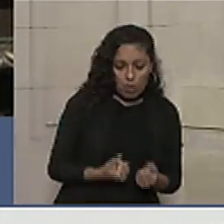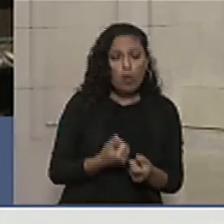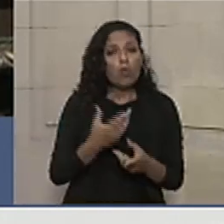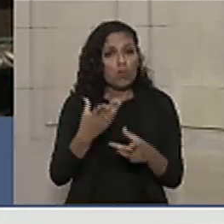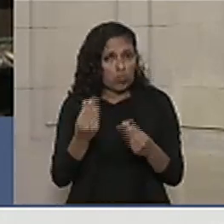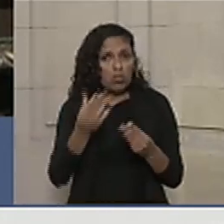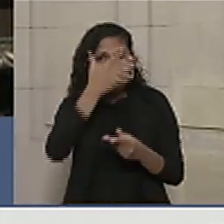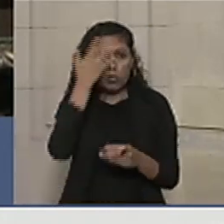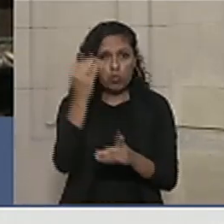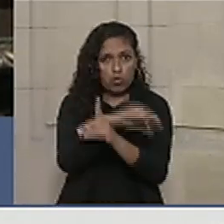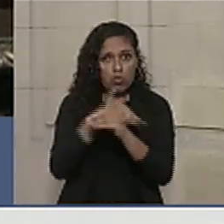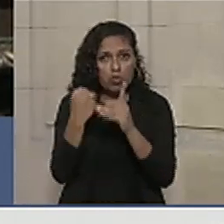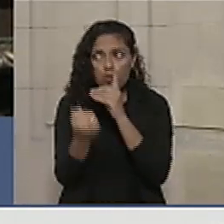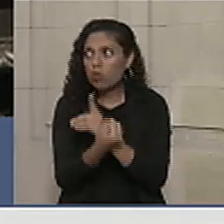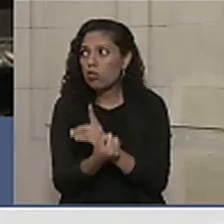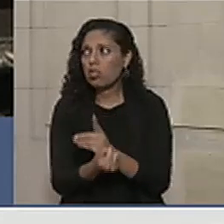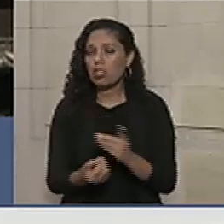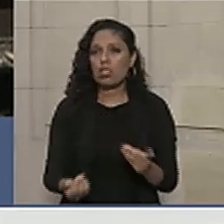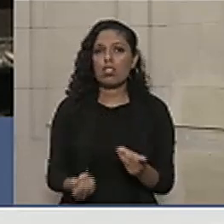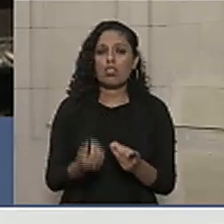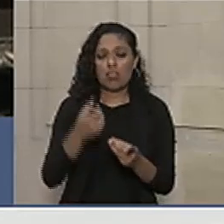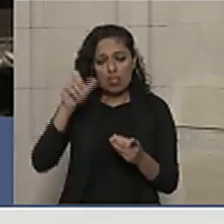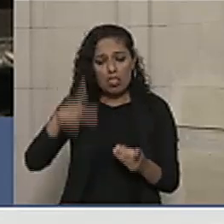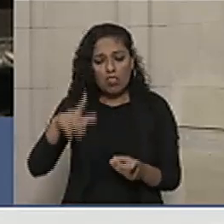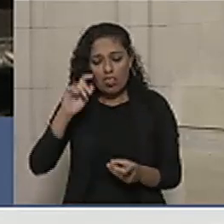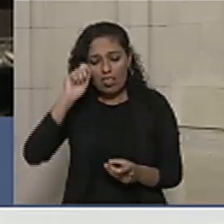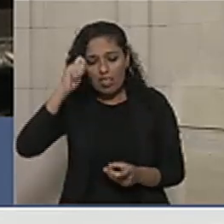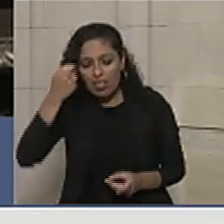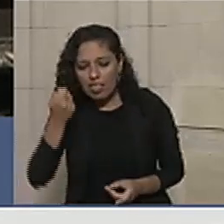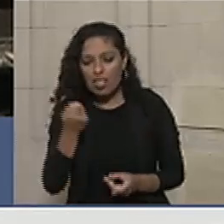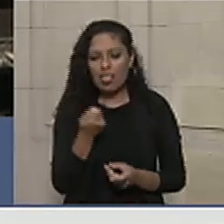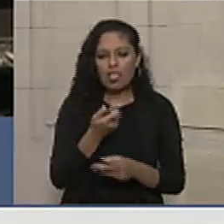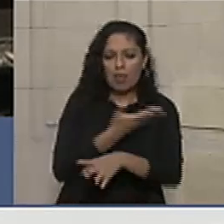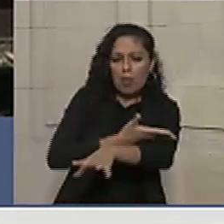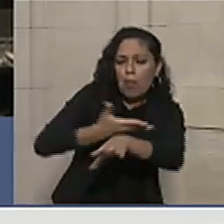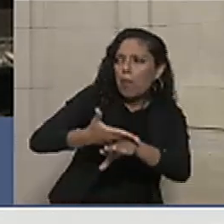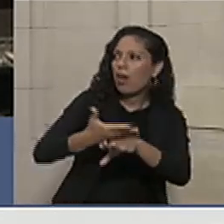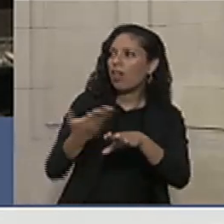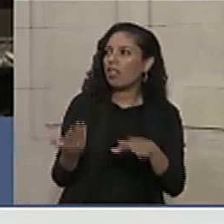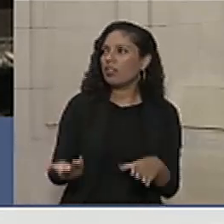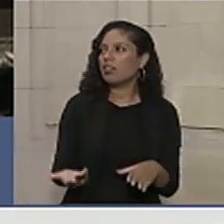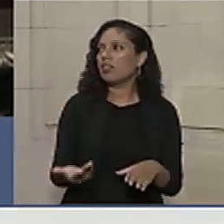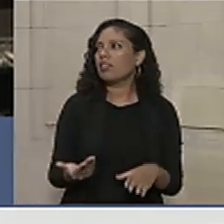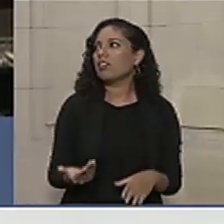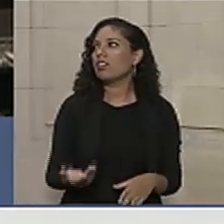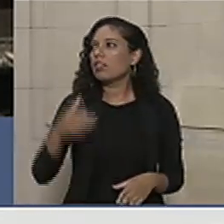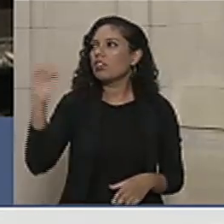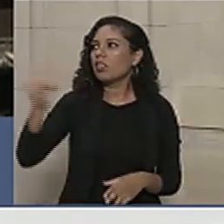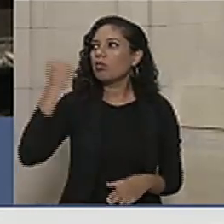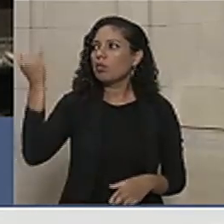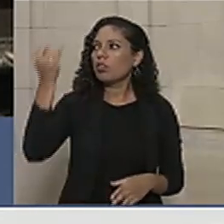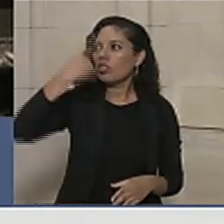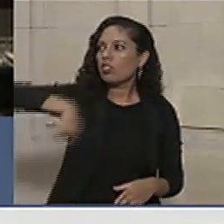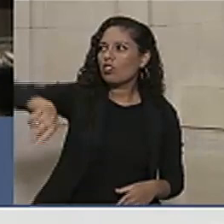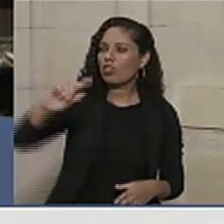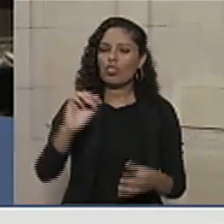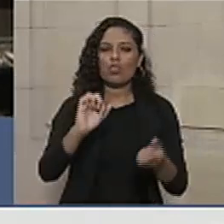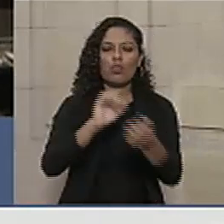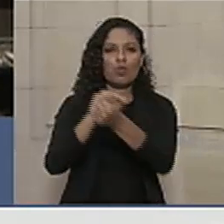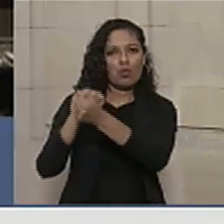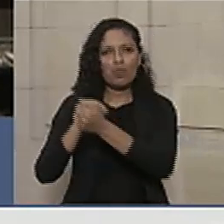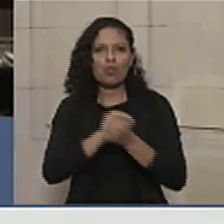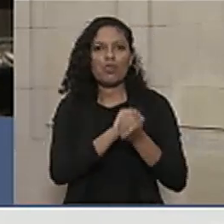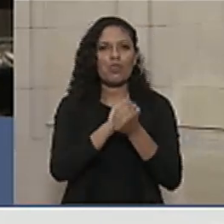da população brasileira, que é negra, parda, não branca. É necessário que cada vez